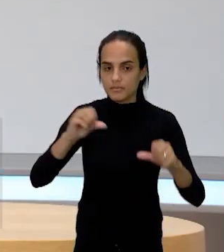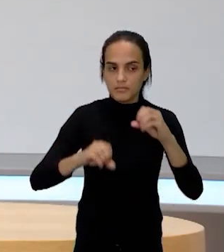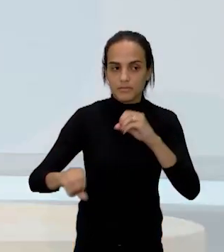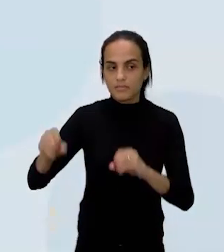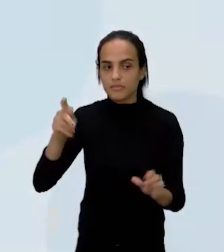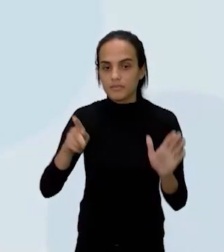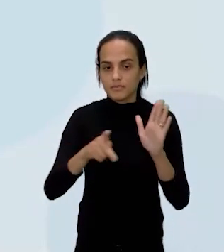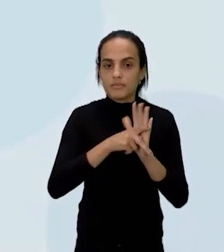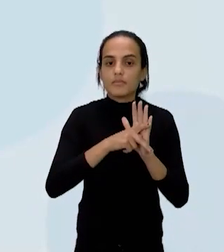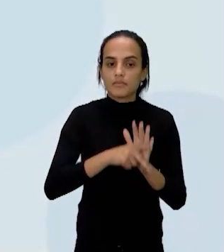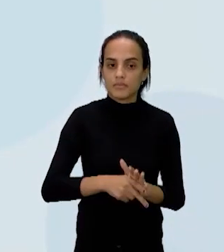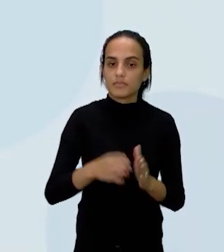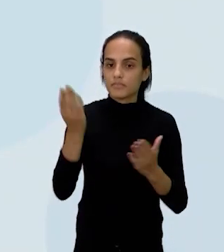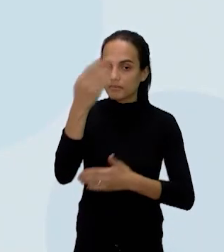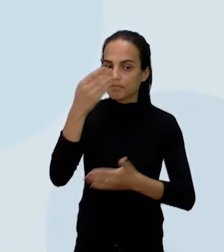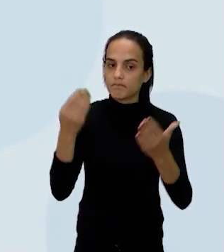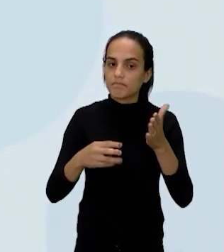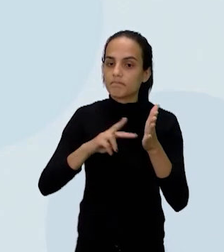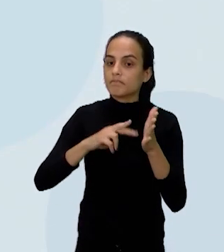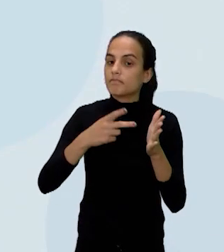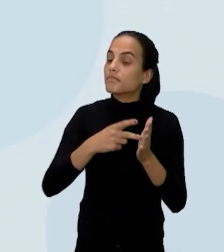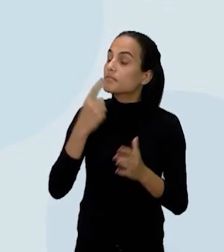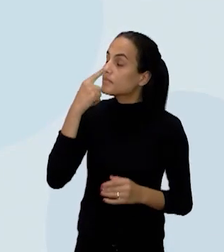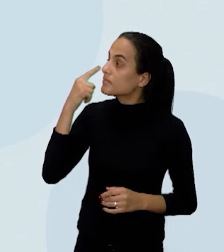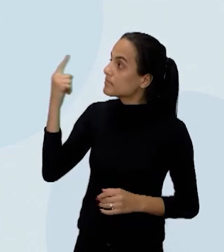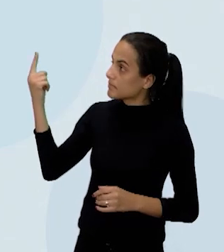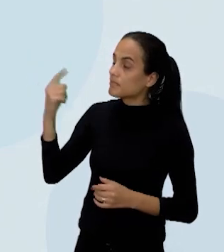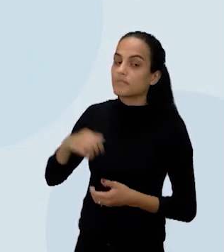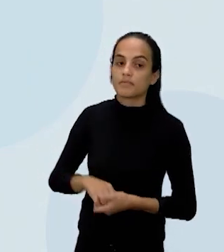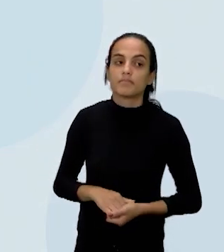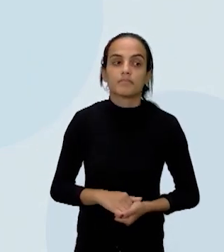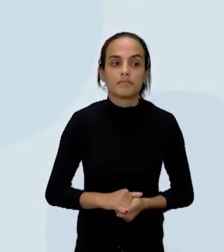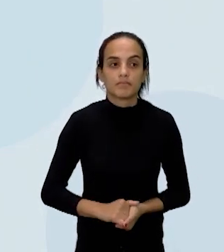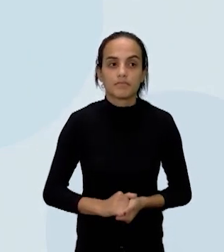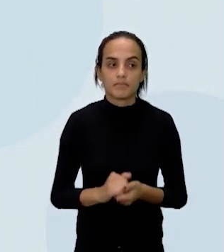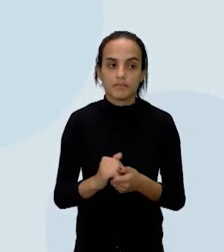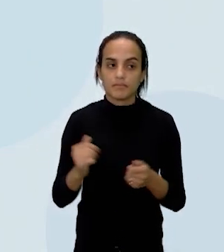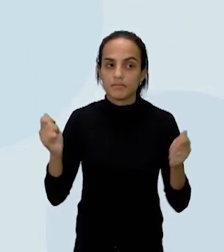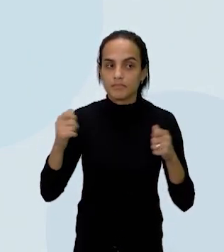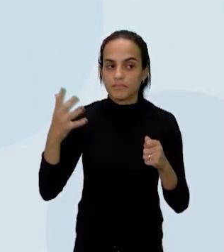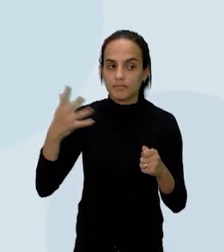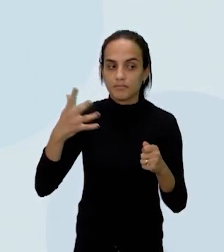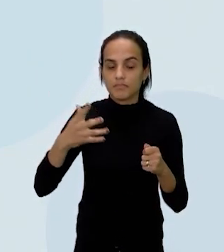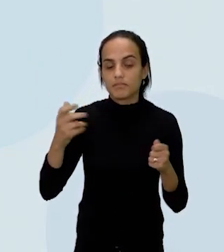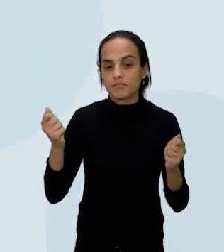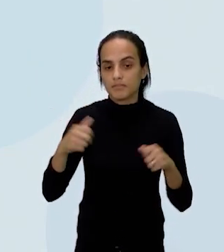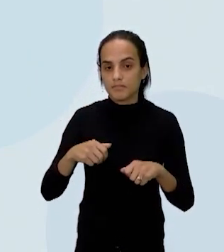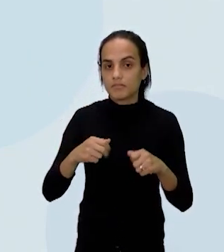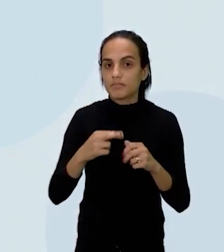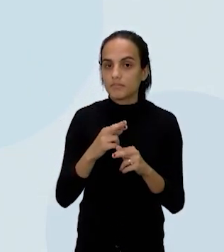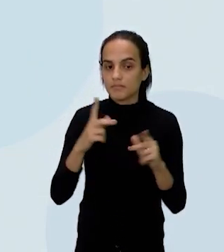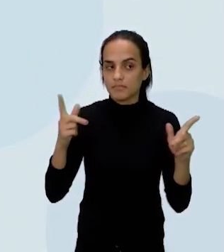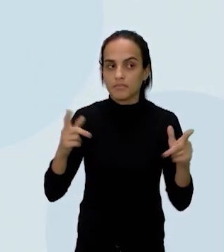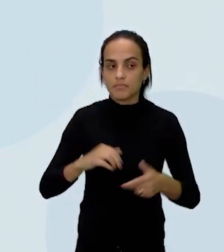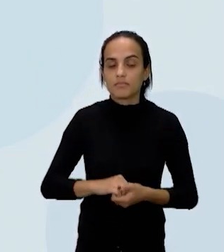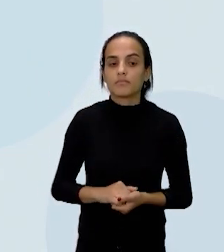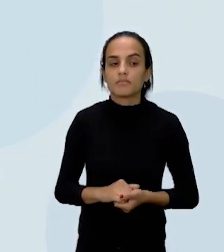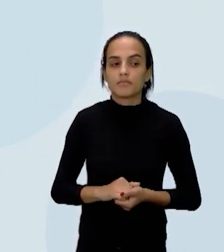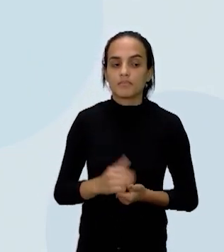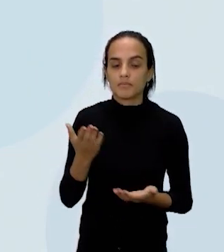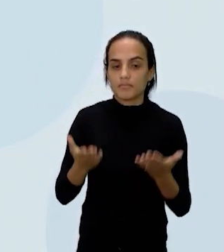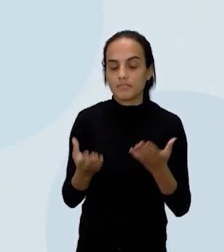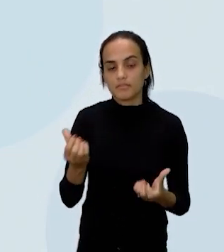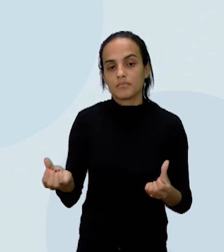ver a definição. As reações podem acontecer em velocidades diferentes. Aí, o equilíbrio químico ele